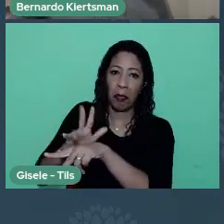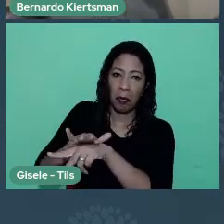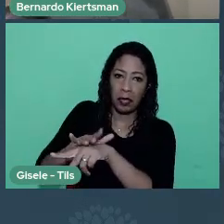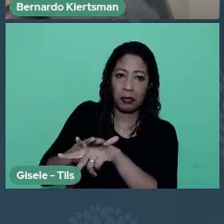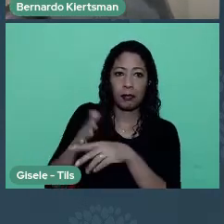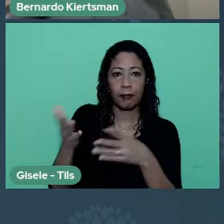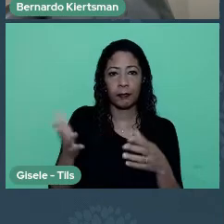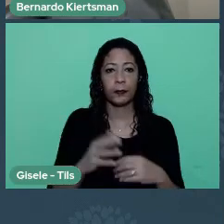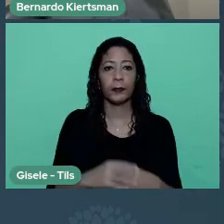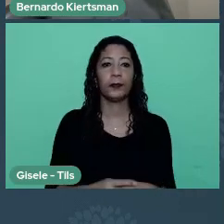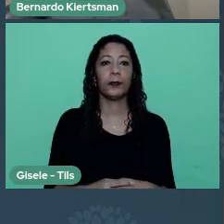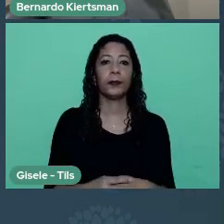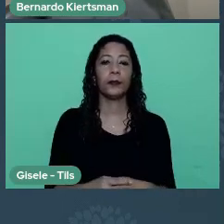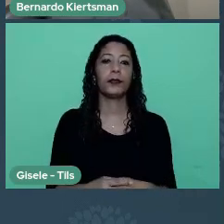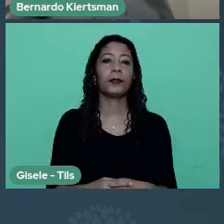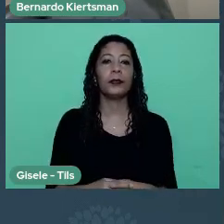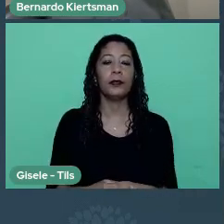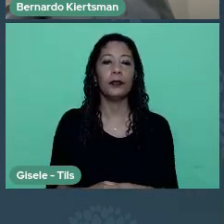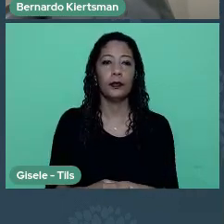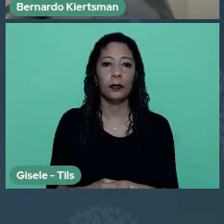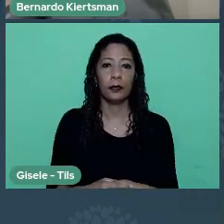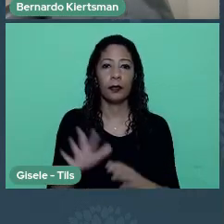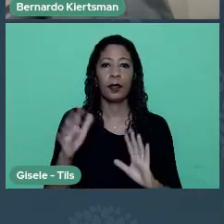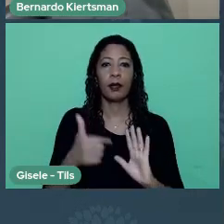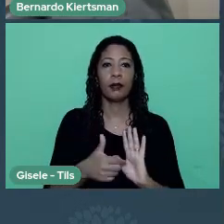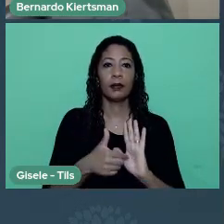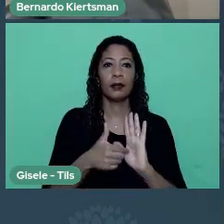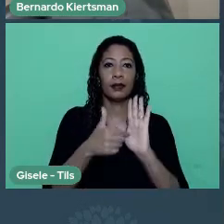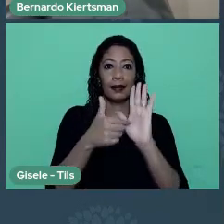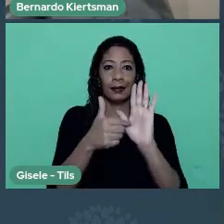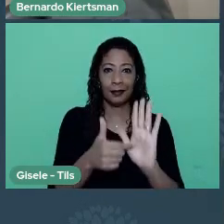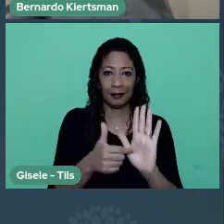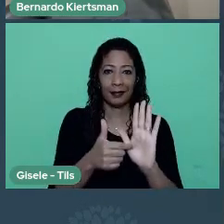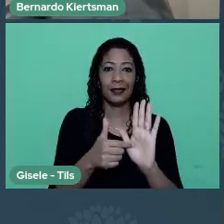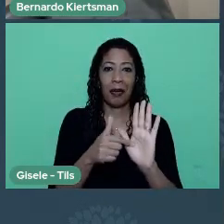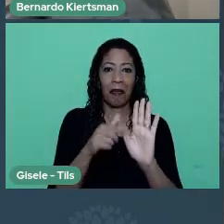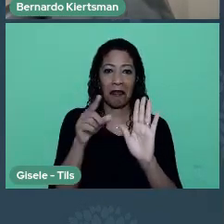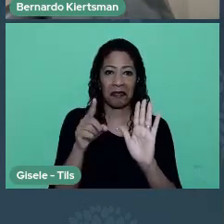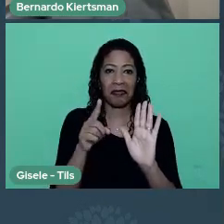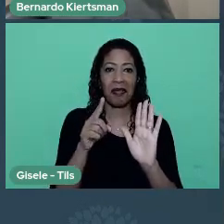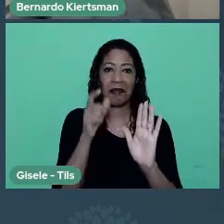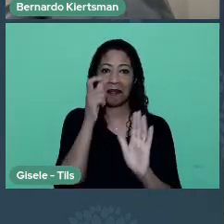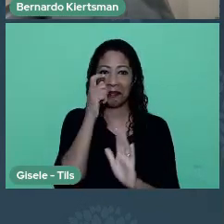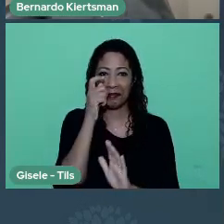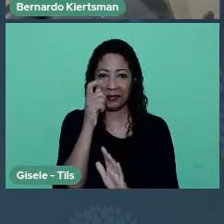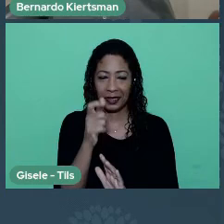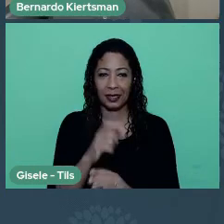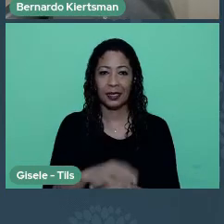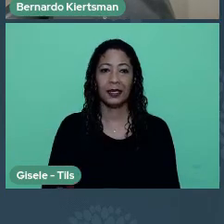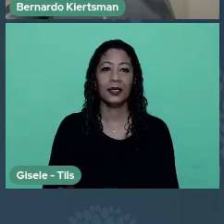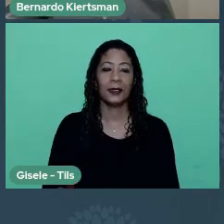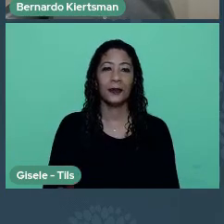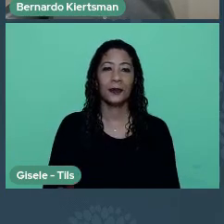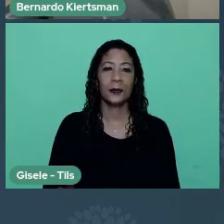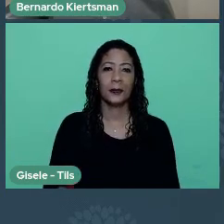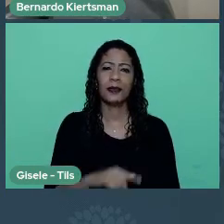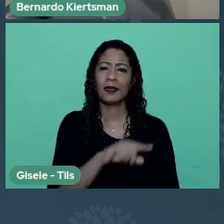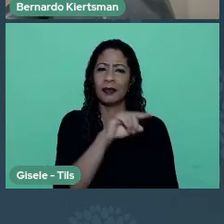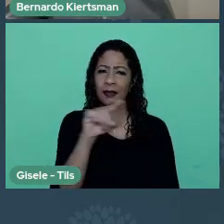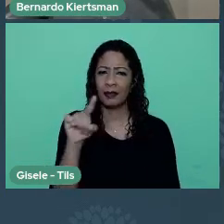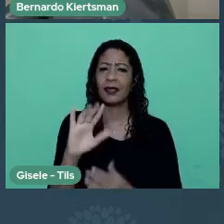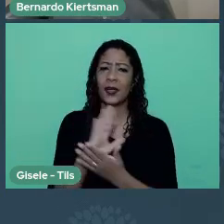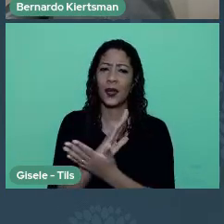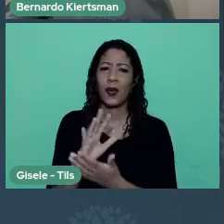Eu trouxe aqui uma cena muito interessante e já muito bem conhecida